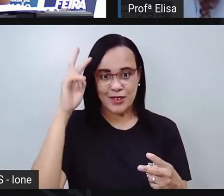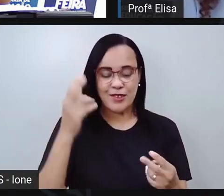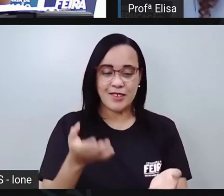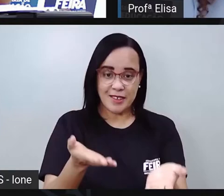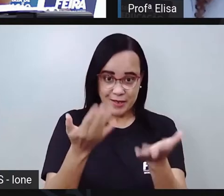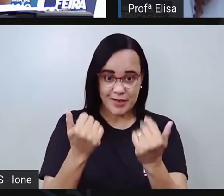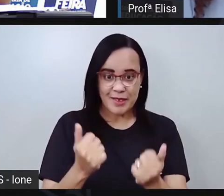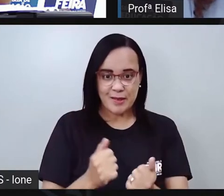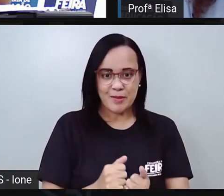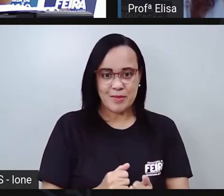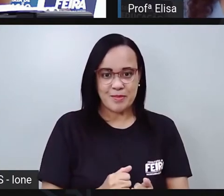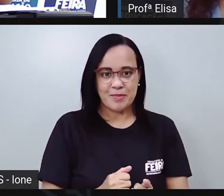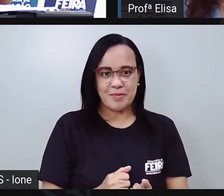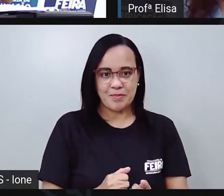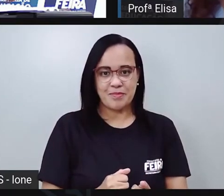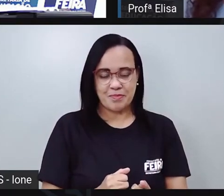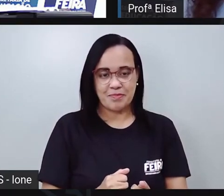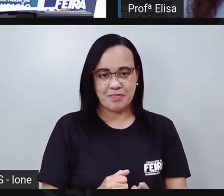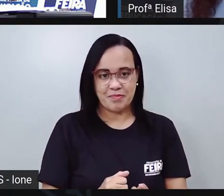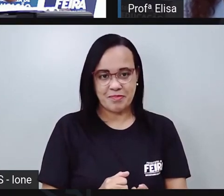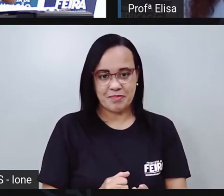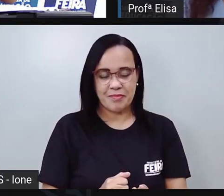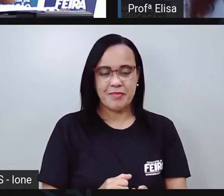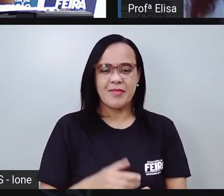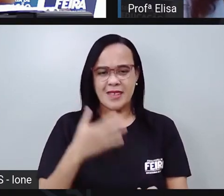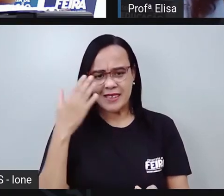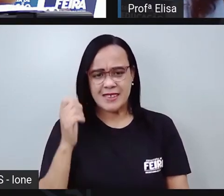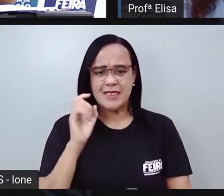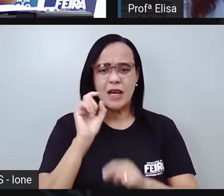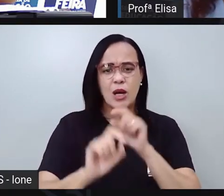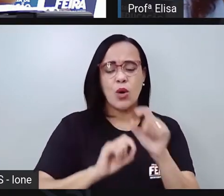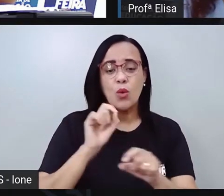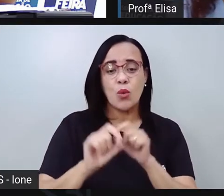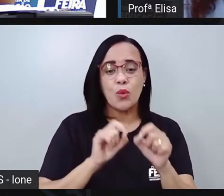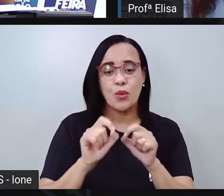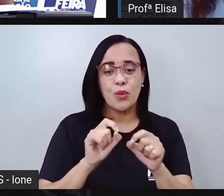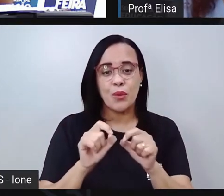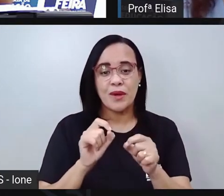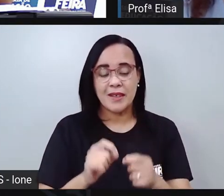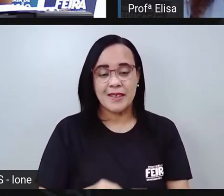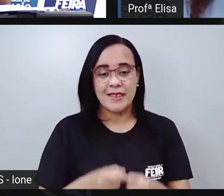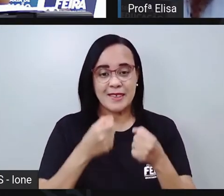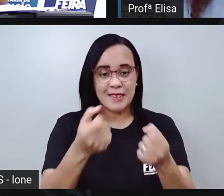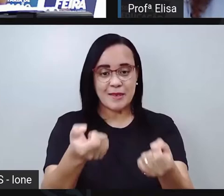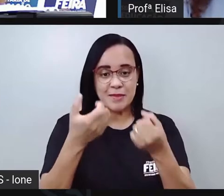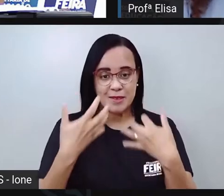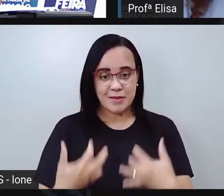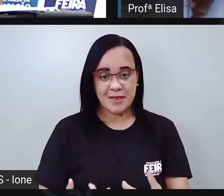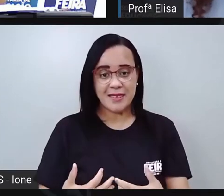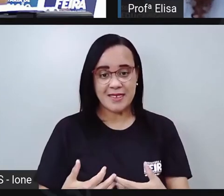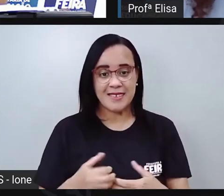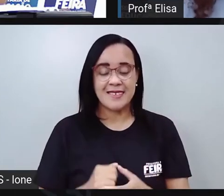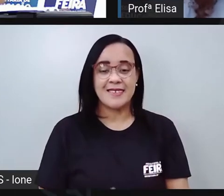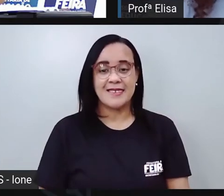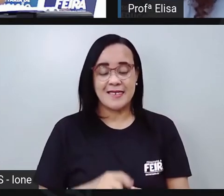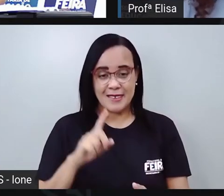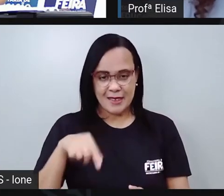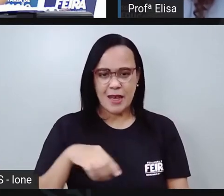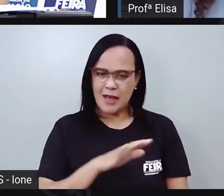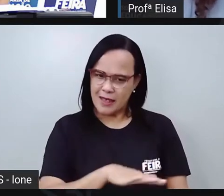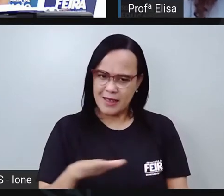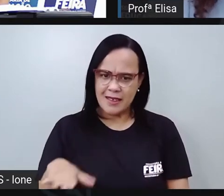fala aí fala aí você sabia de que me conta a meninada vocês